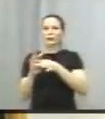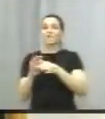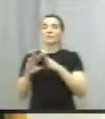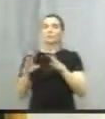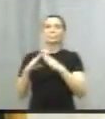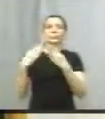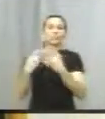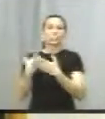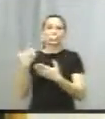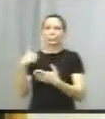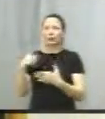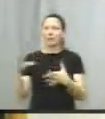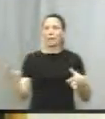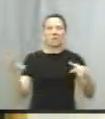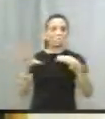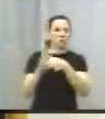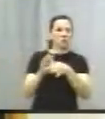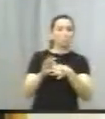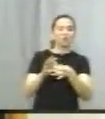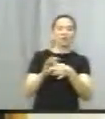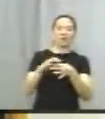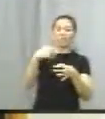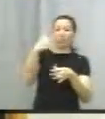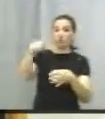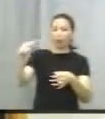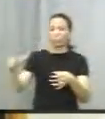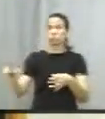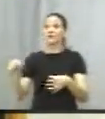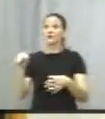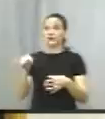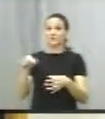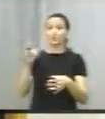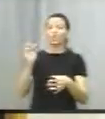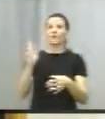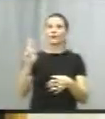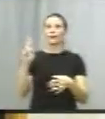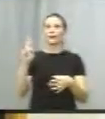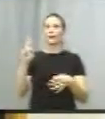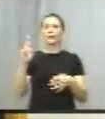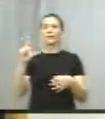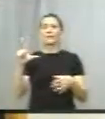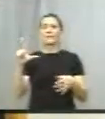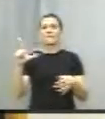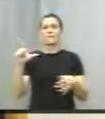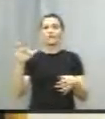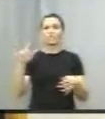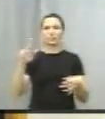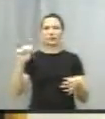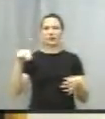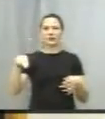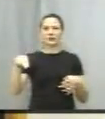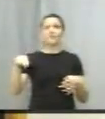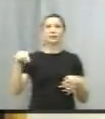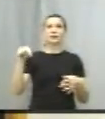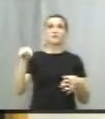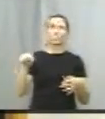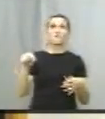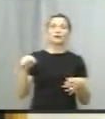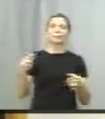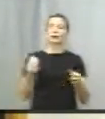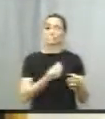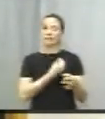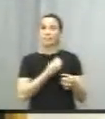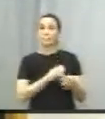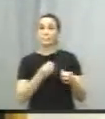não têm parcerias realizadas, e o Florian, que é lá do Senado, esteve aqui na nossa lançamento